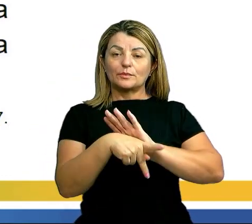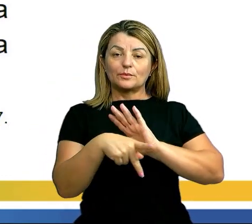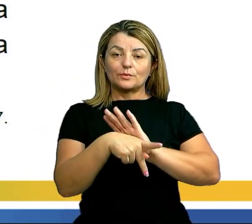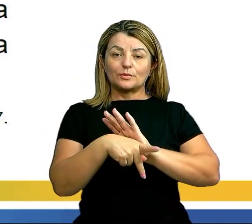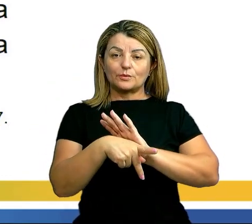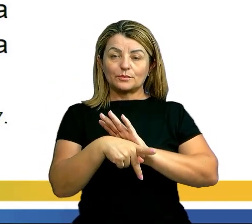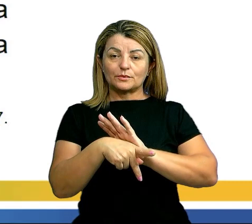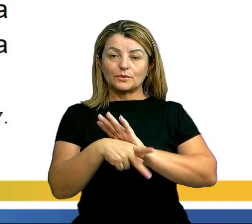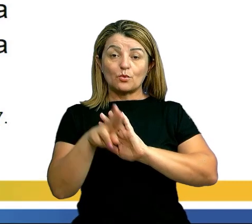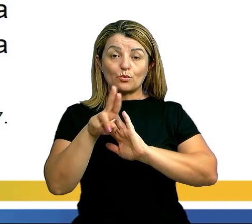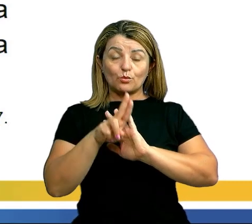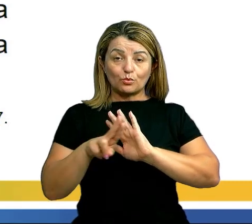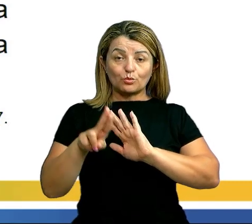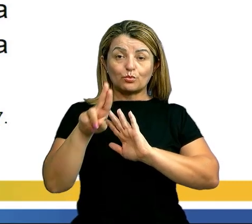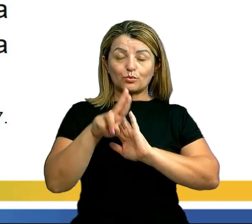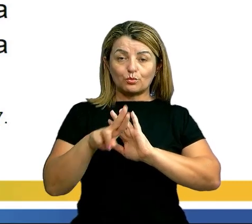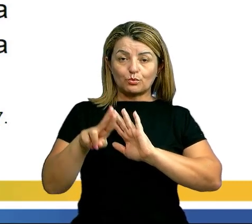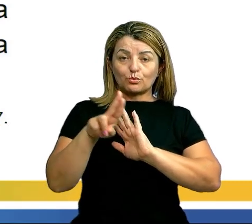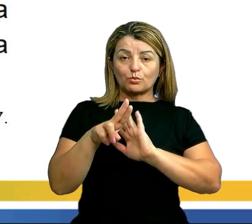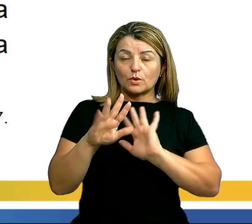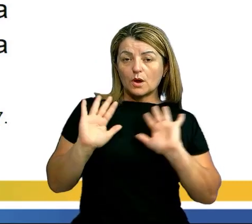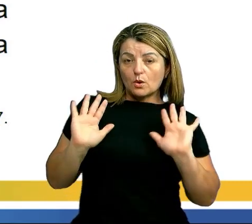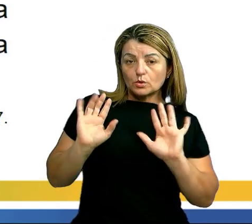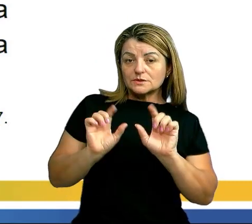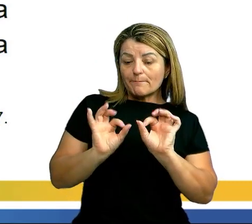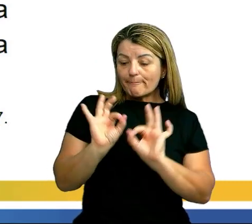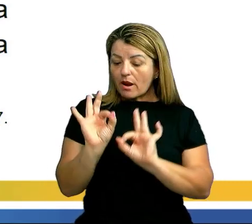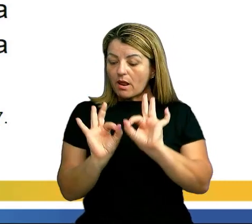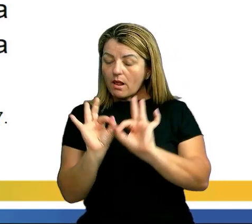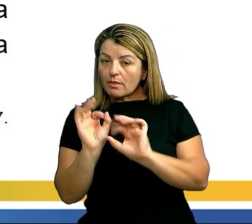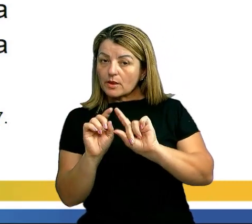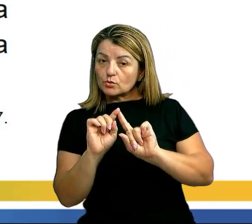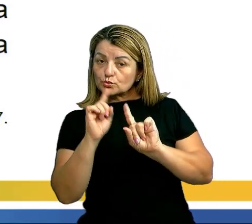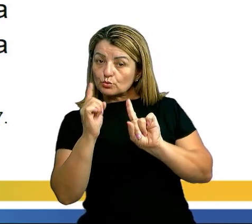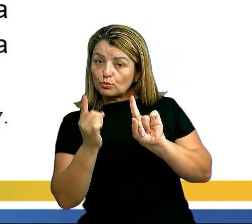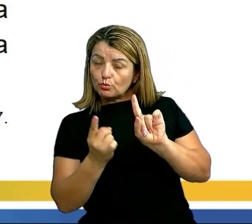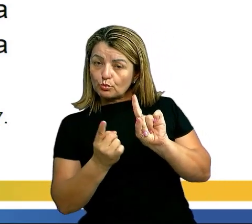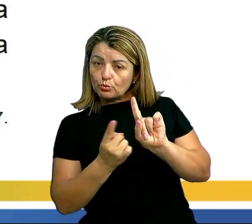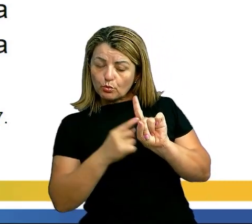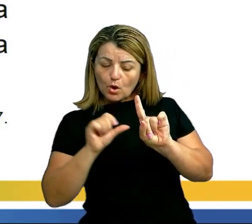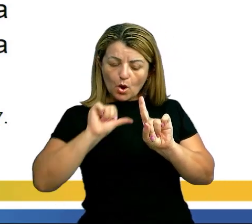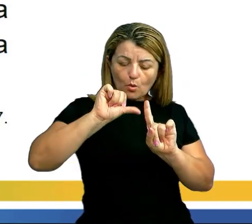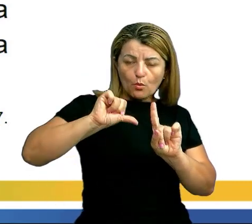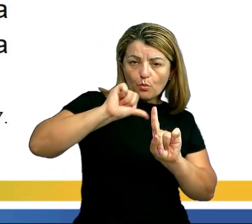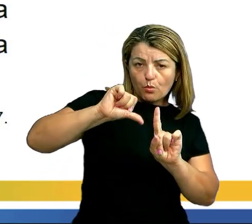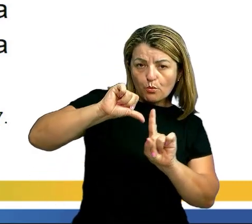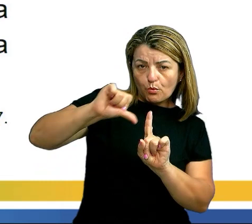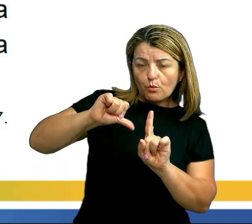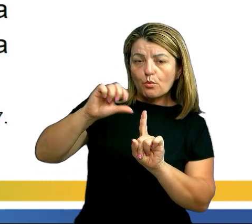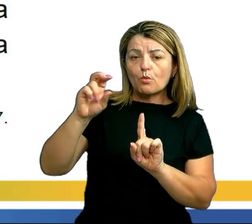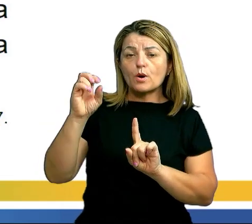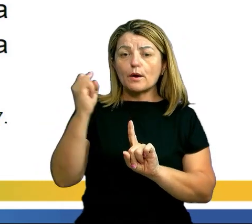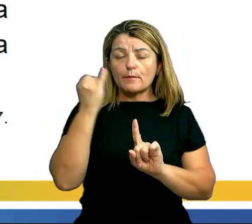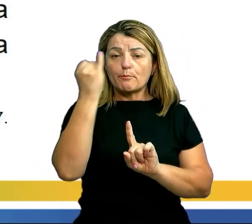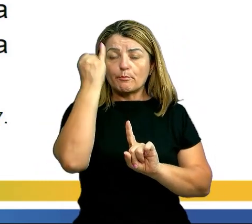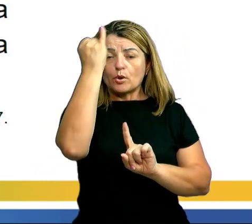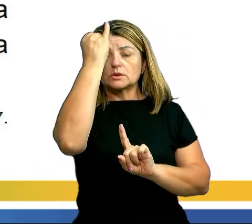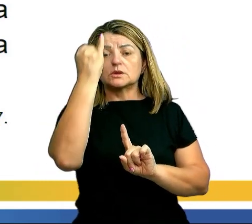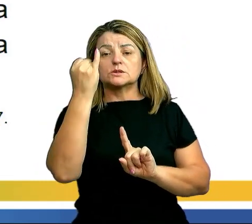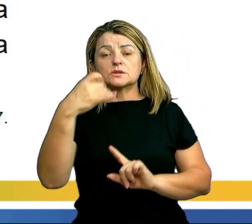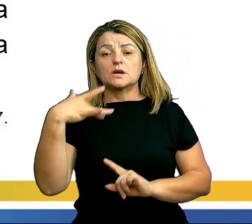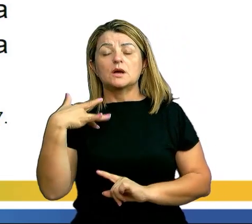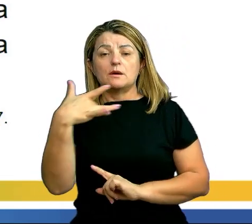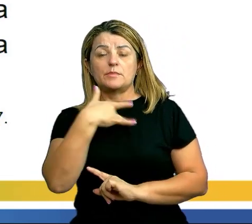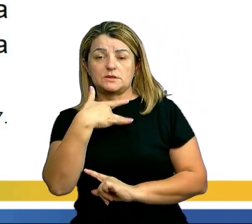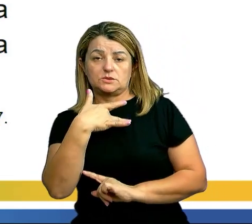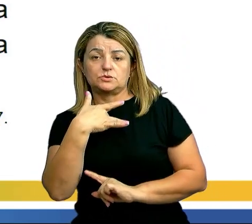Além de útil, ao se planejar uma gravidez, esses dados metabólicos são importantes em qualquer situação de anomalia na saúde.